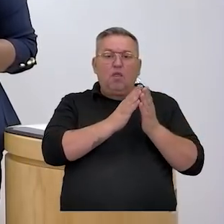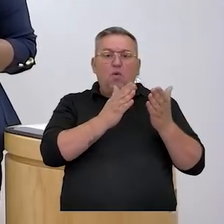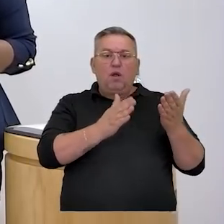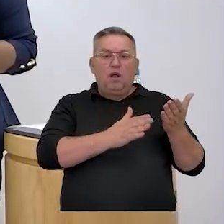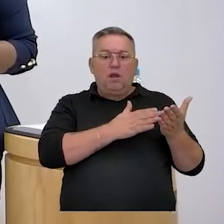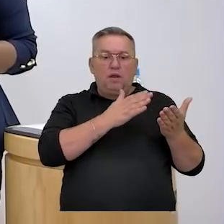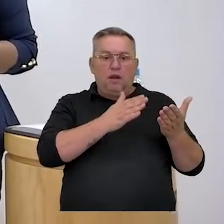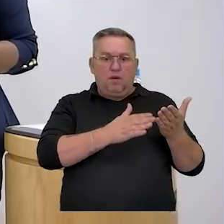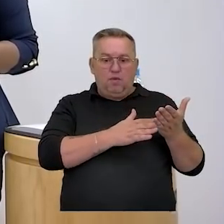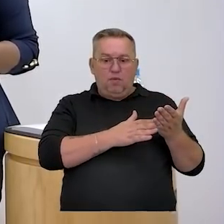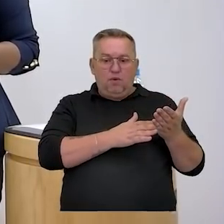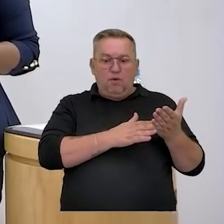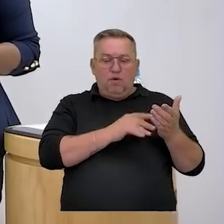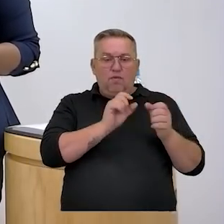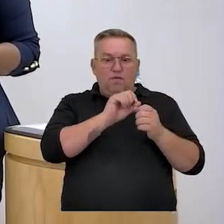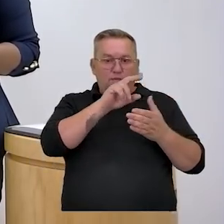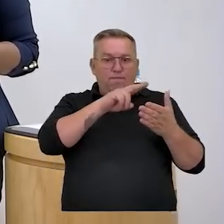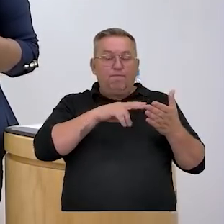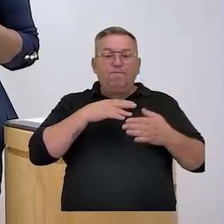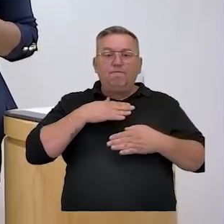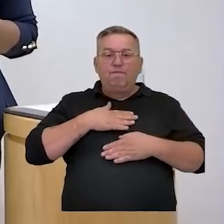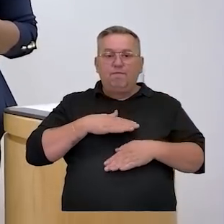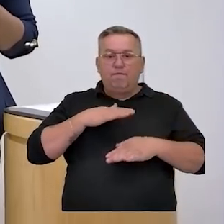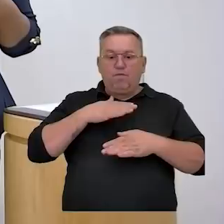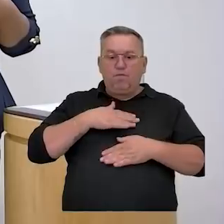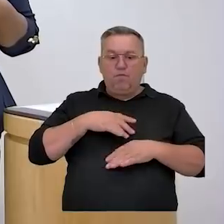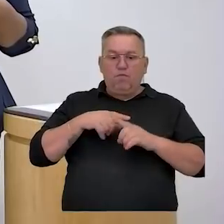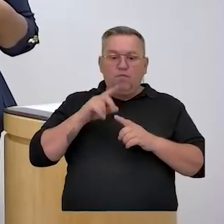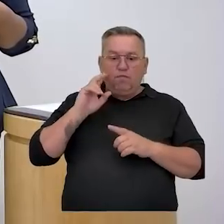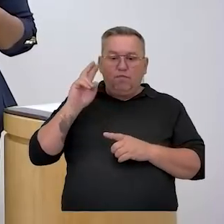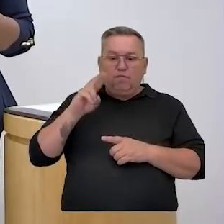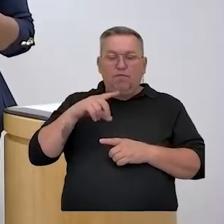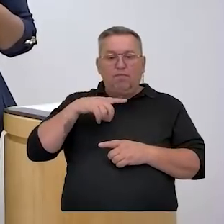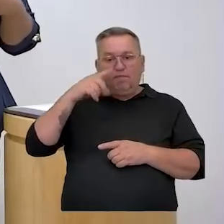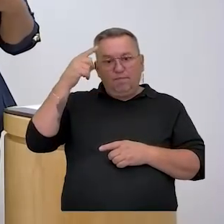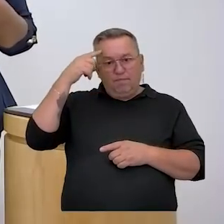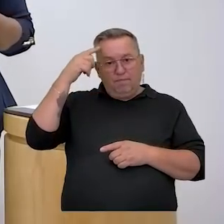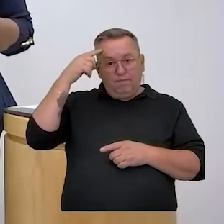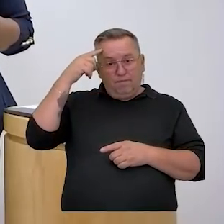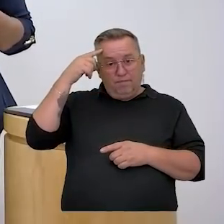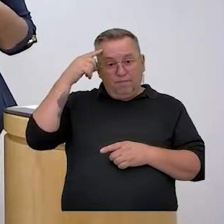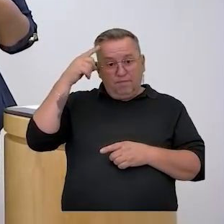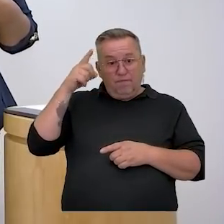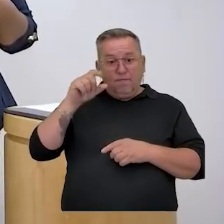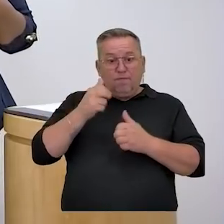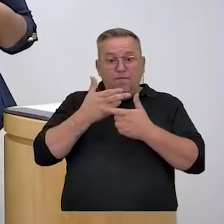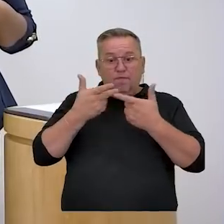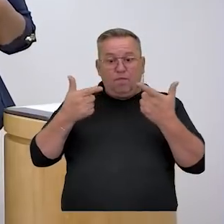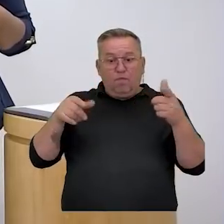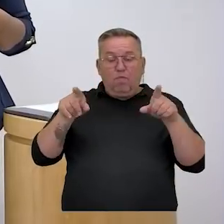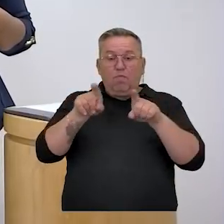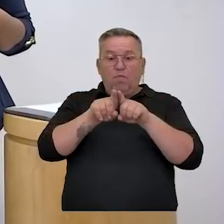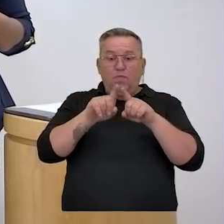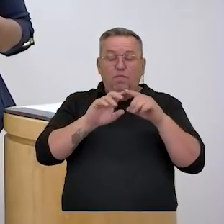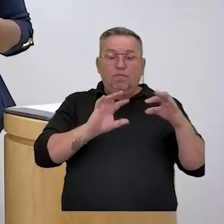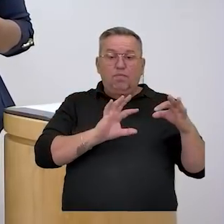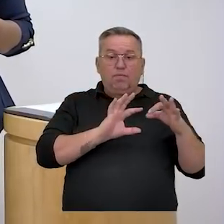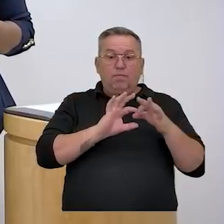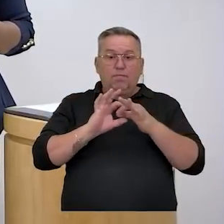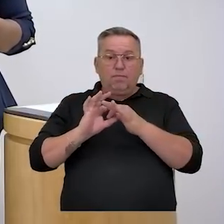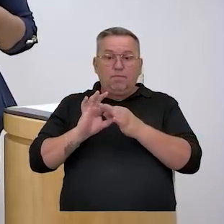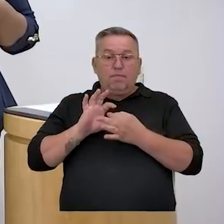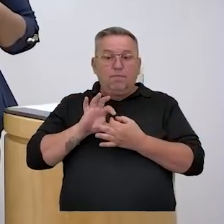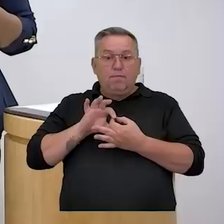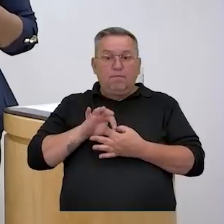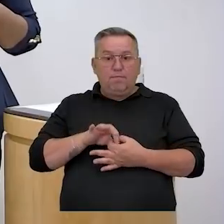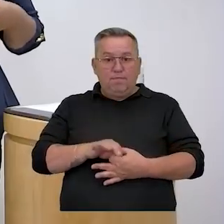na primeira sequência. Eu vou fazer a leitura dele com calma, porque nós vamos pensar, além desses elementos de coesão e coerência, vamos pensar